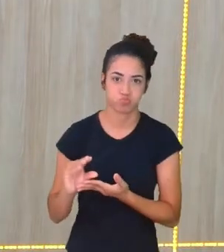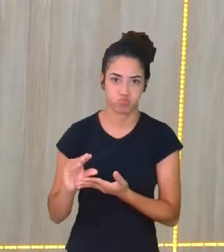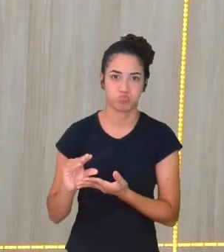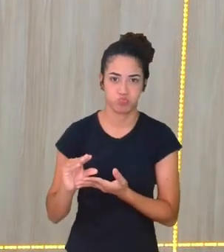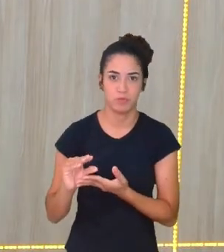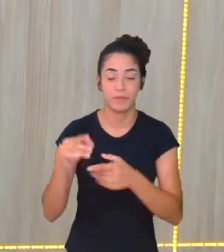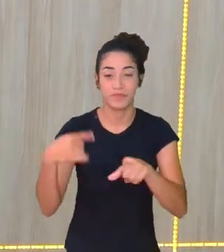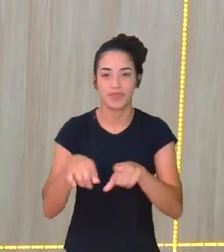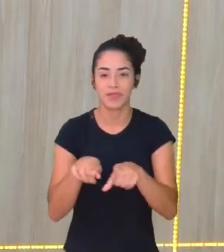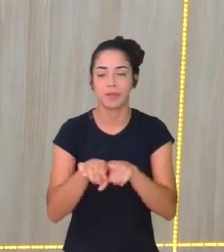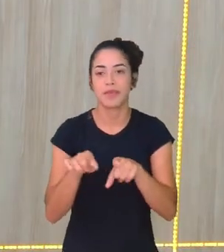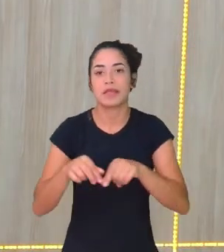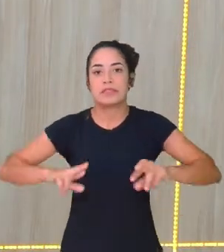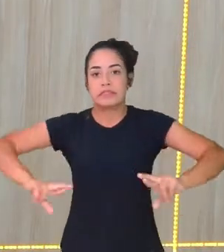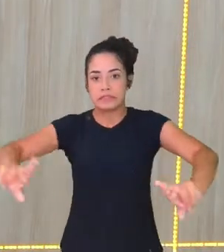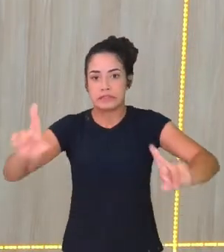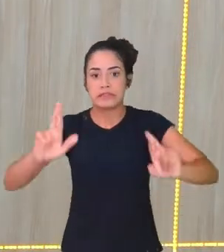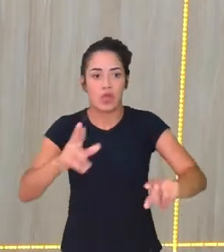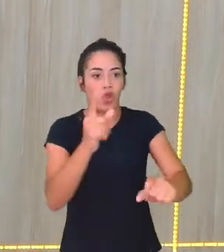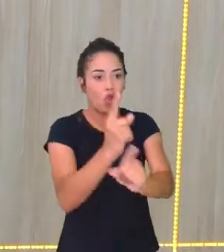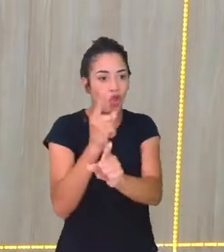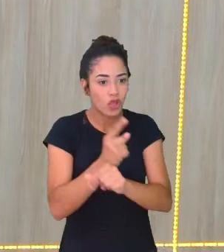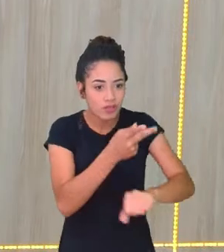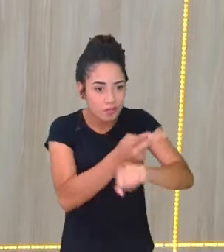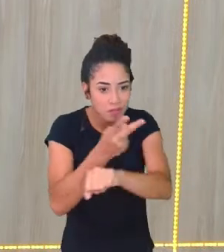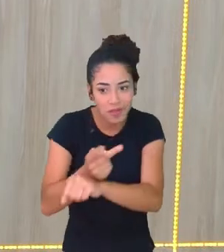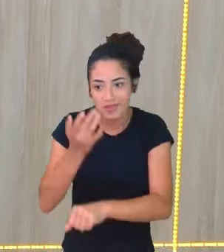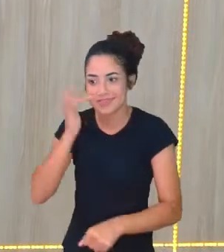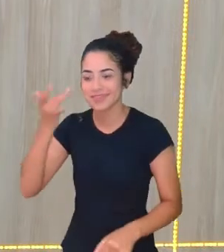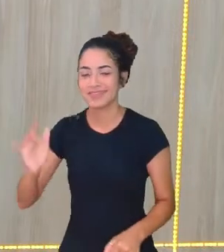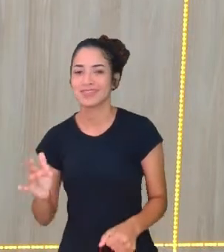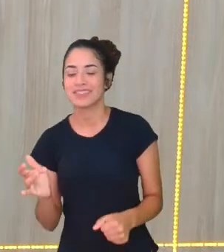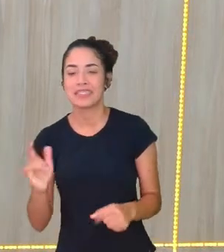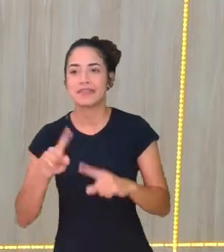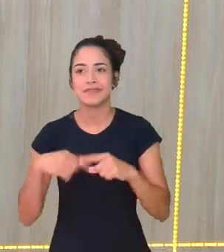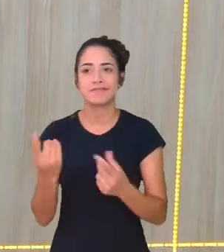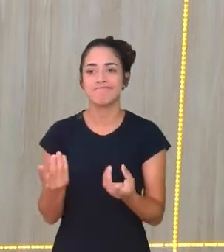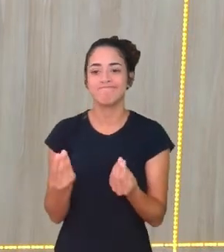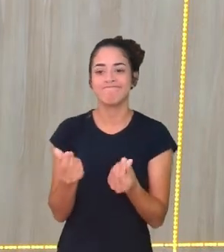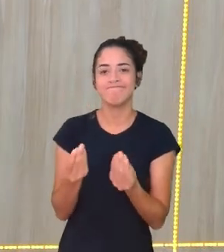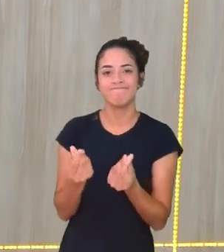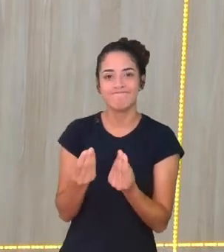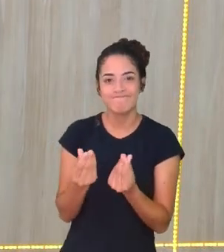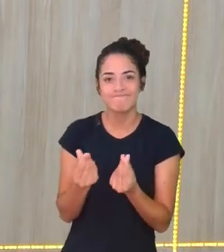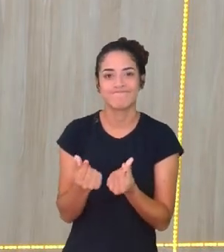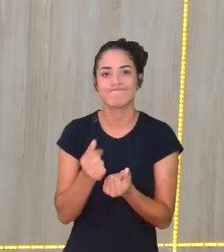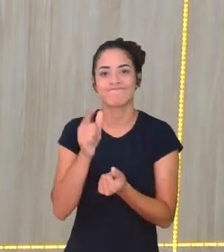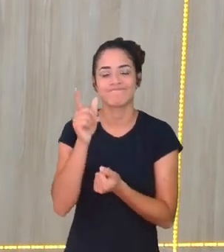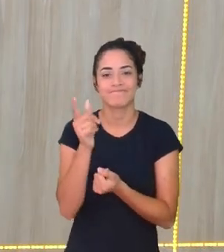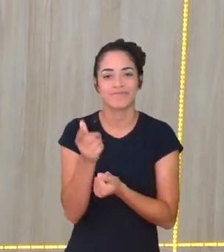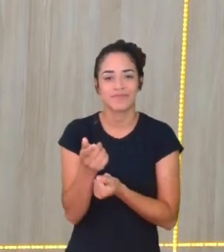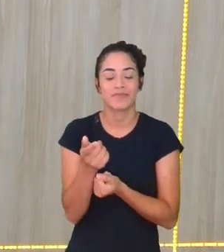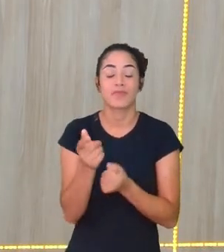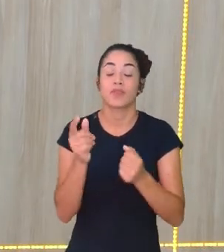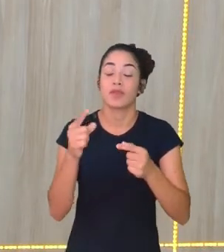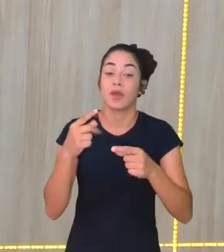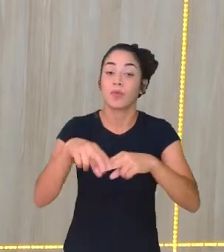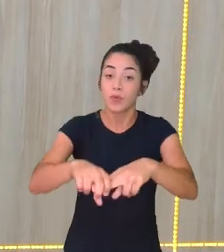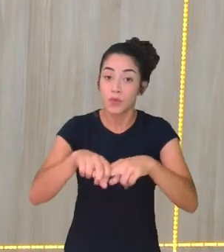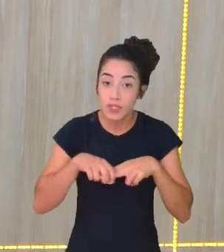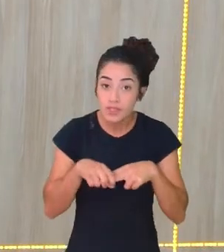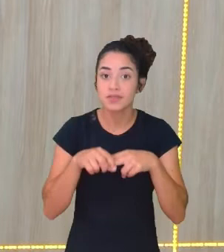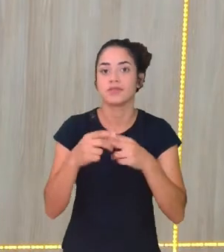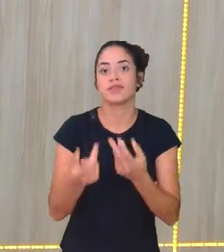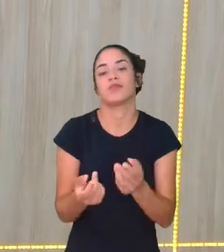encontrar metade preciosos levaram os portugueses a iniciar o processo efetivo de colonização